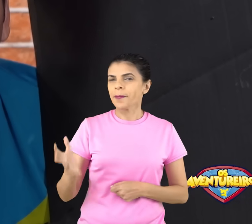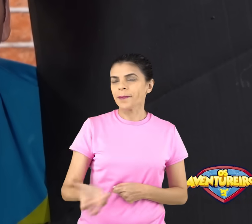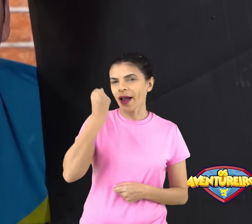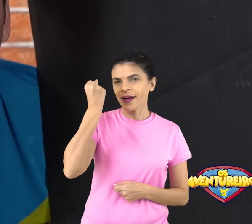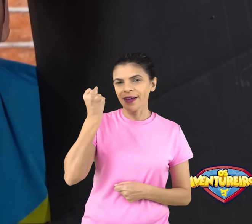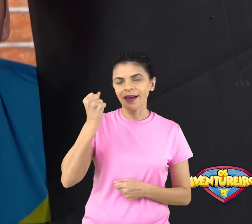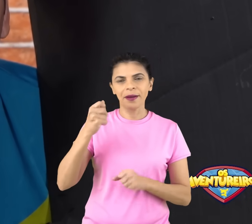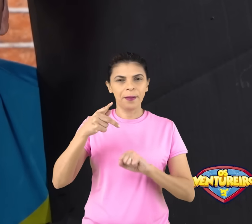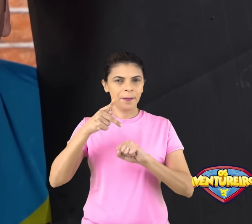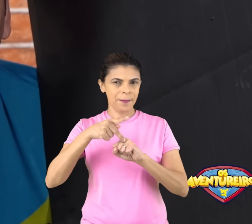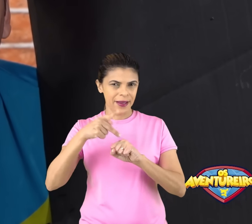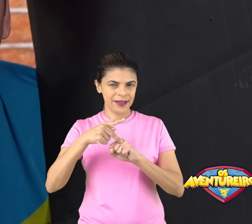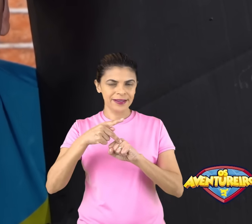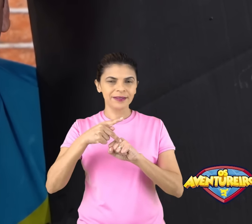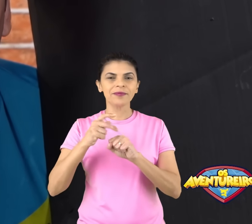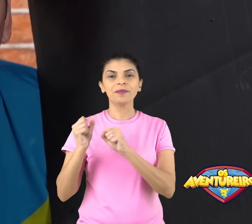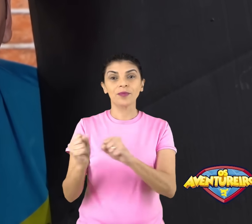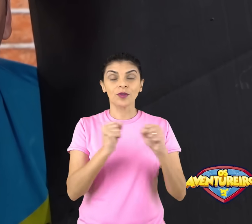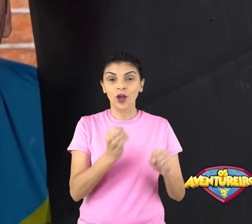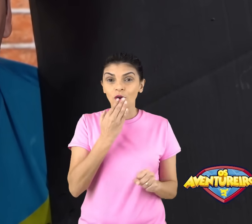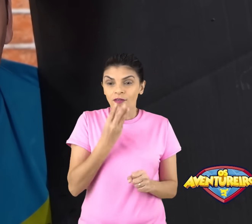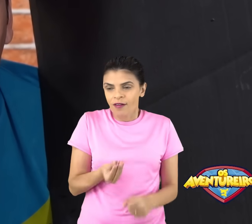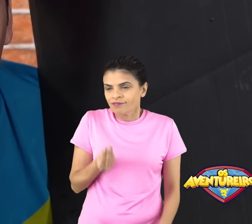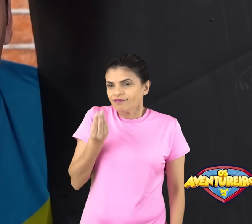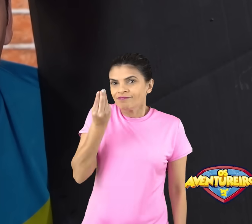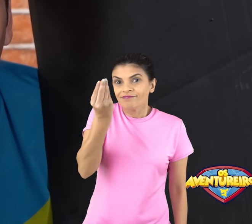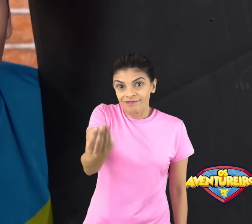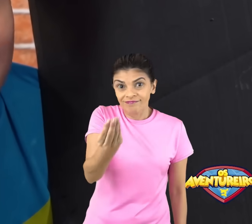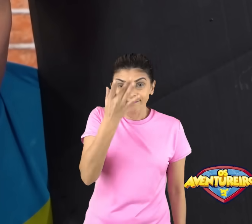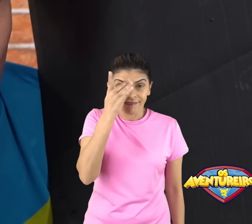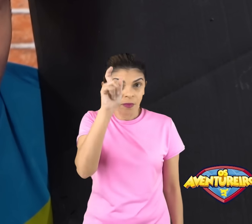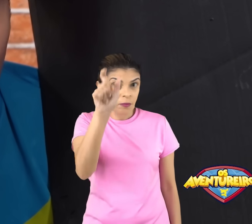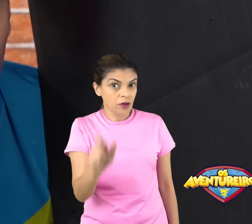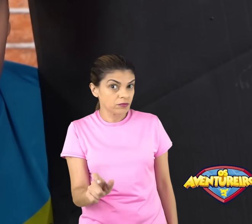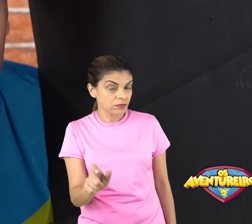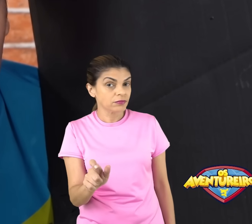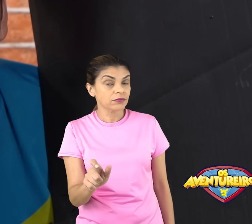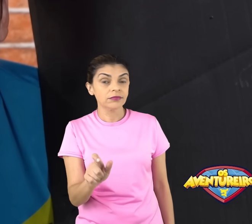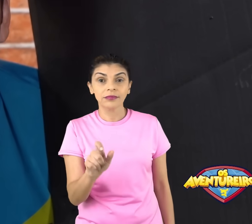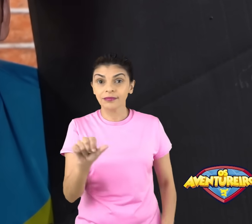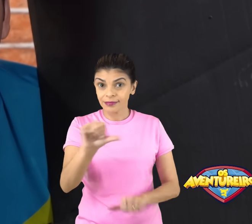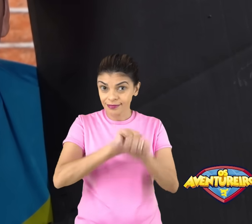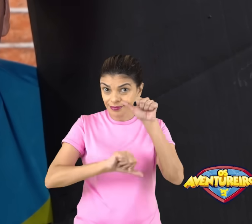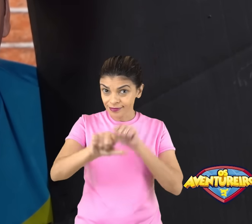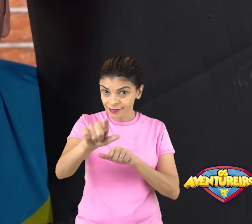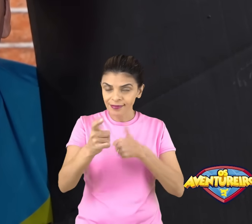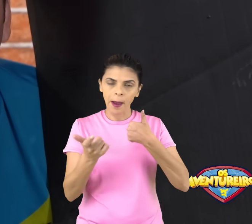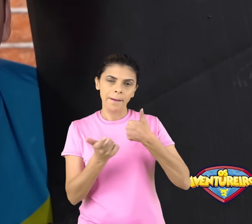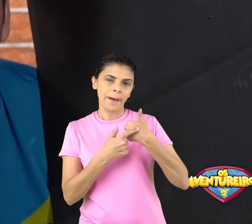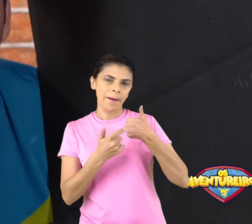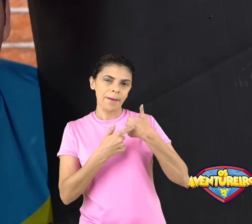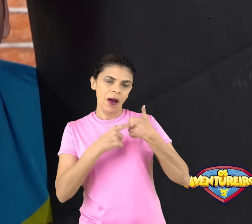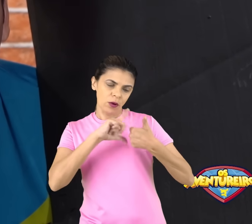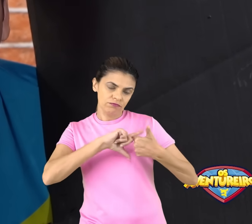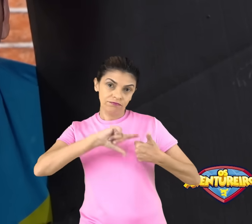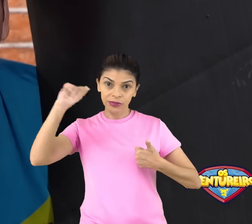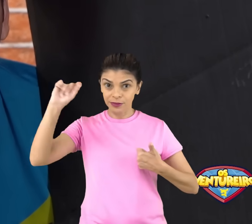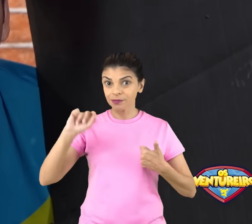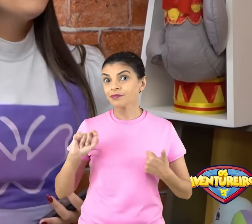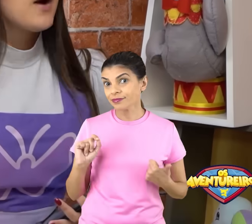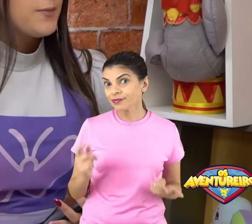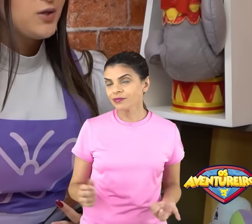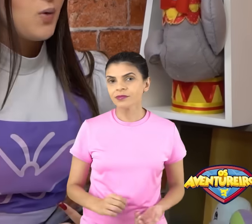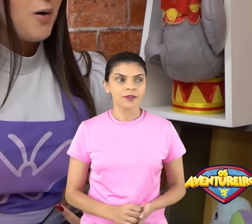do Poder Colorida e vai entregar para um de vocês. Mas isso só vai acontecer se vocês deixarem um like no episódio de